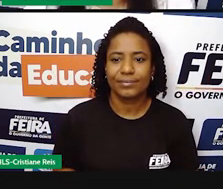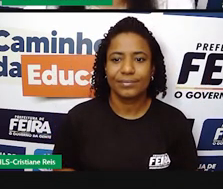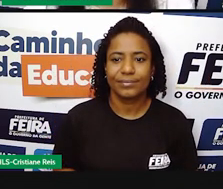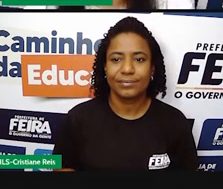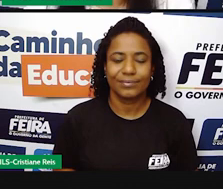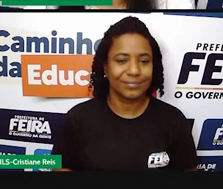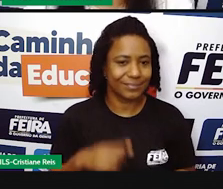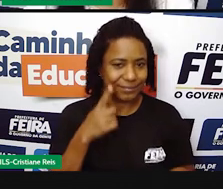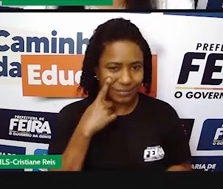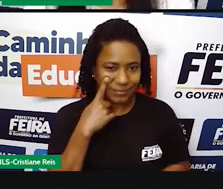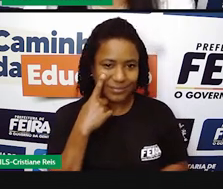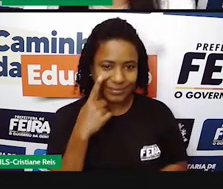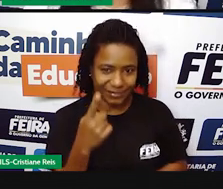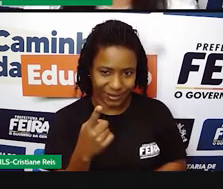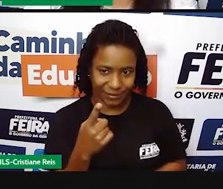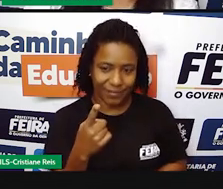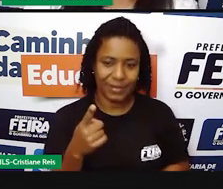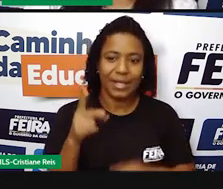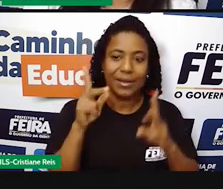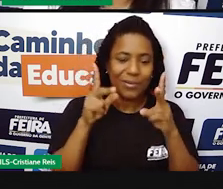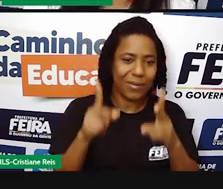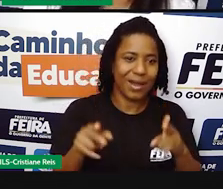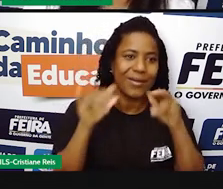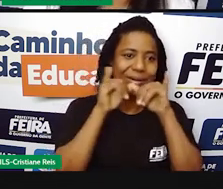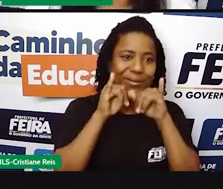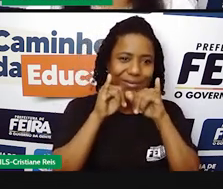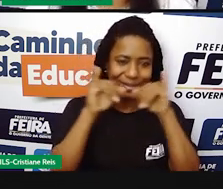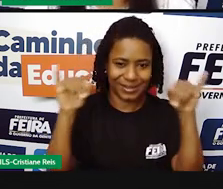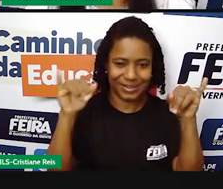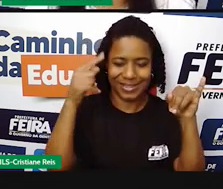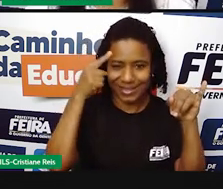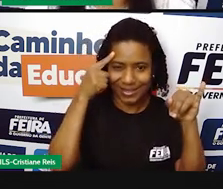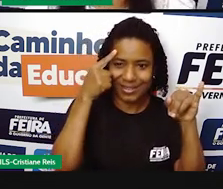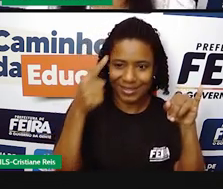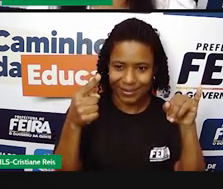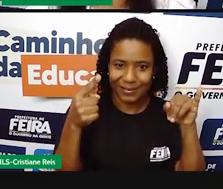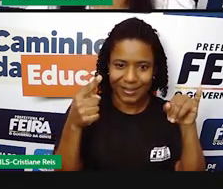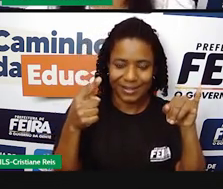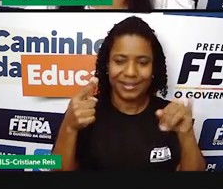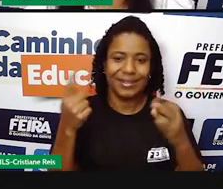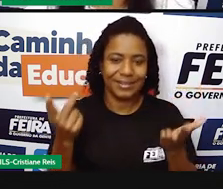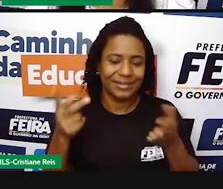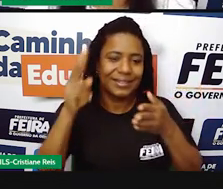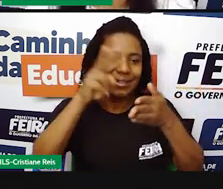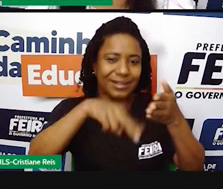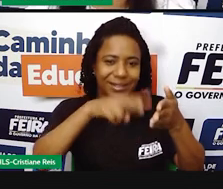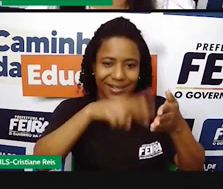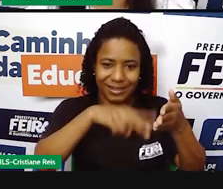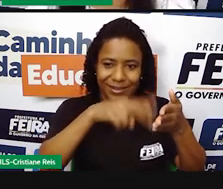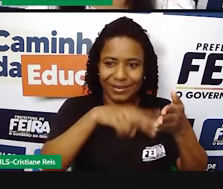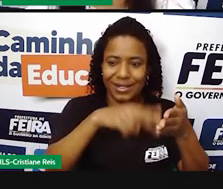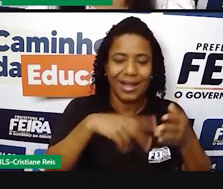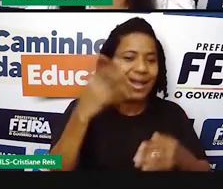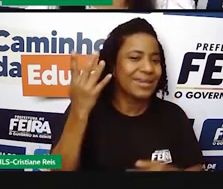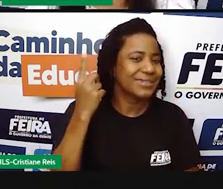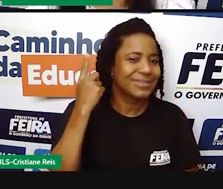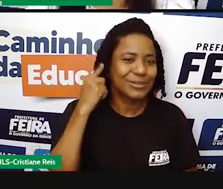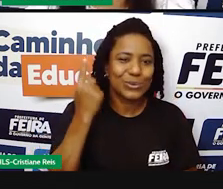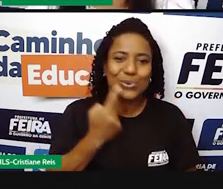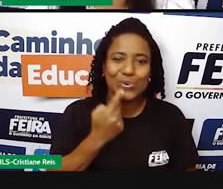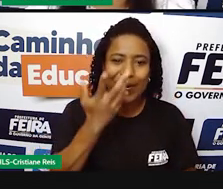Aí a Pró colocou a mesma notícia lá do início, né, que a gente fez a leitura sobre as crianças surdas que recebem